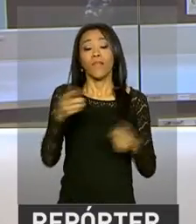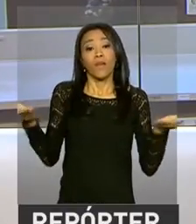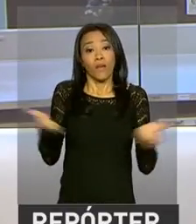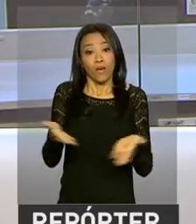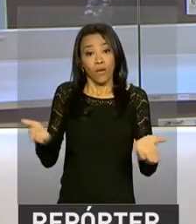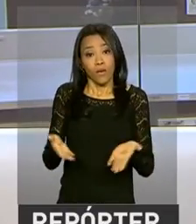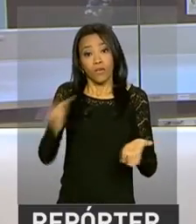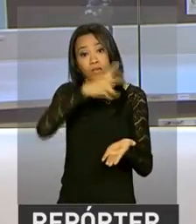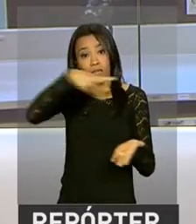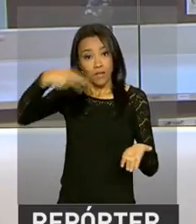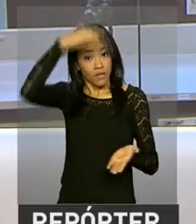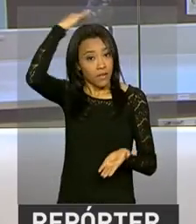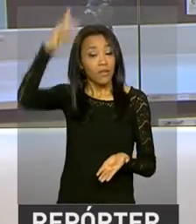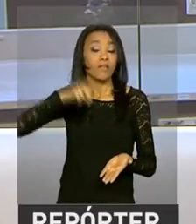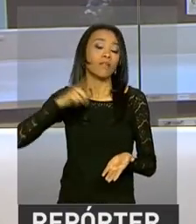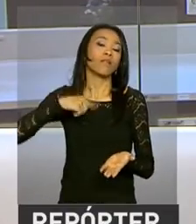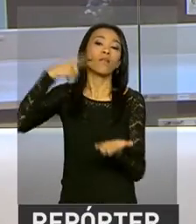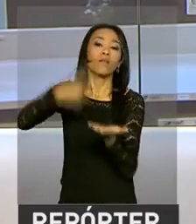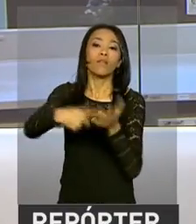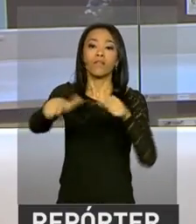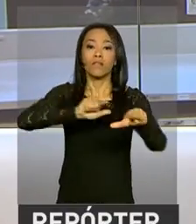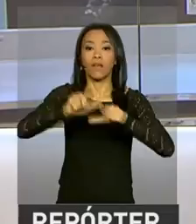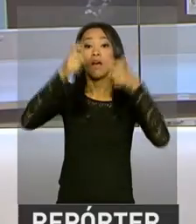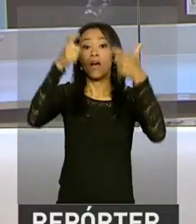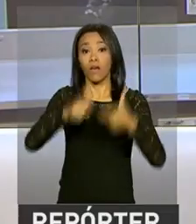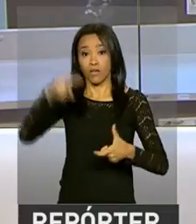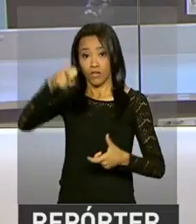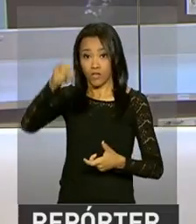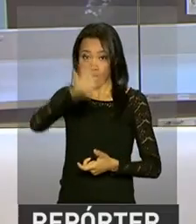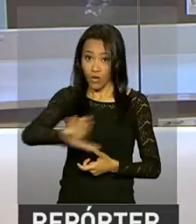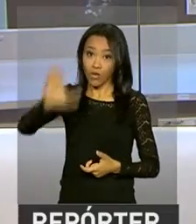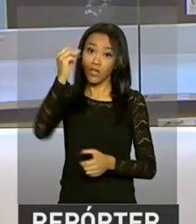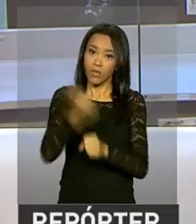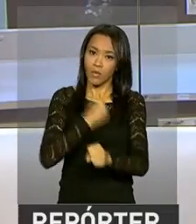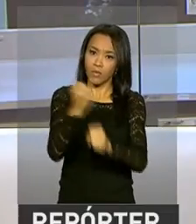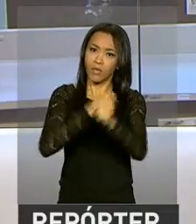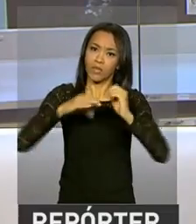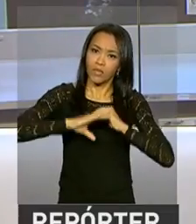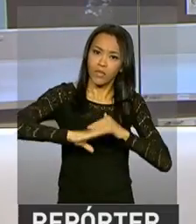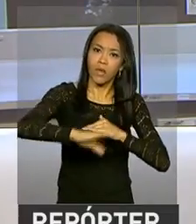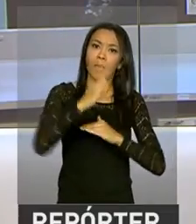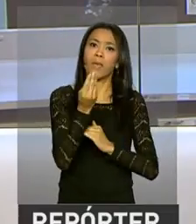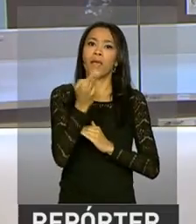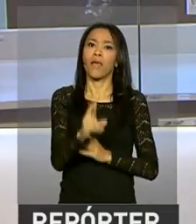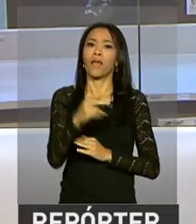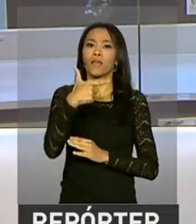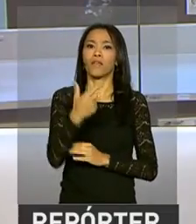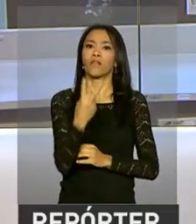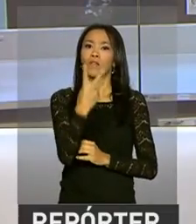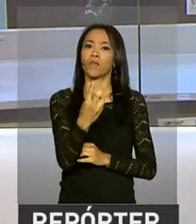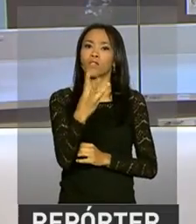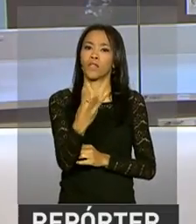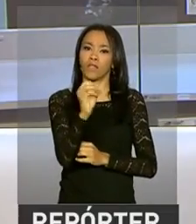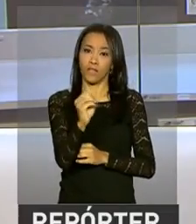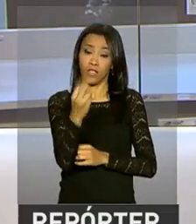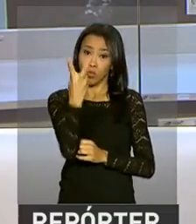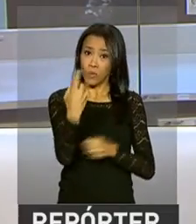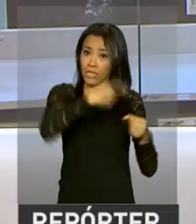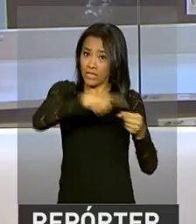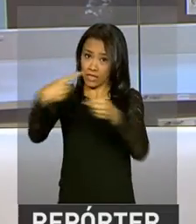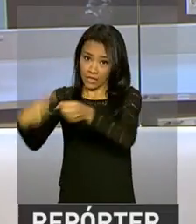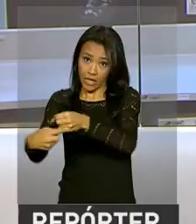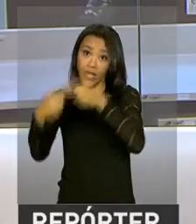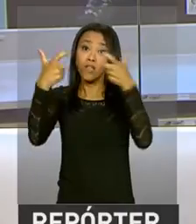agenda no nordeste ele assina projeto para ampliar a br 230 que liga cabelo a oitizeiro em joão